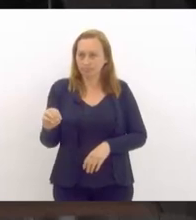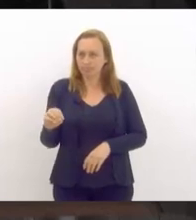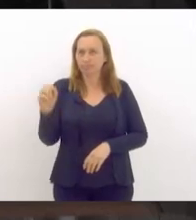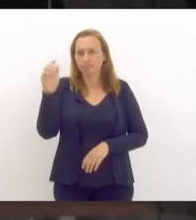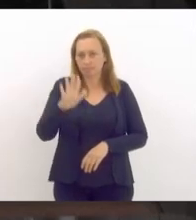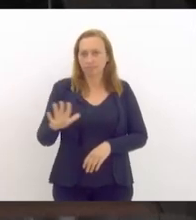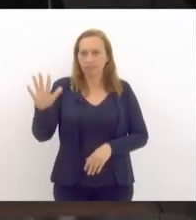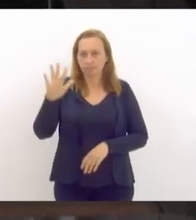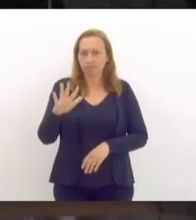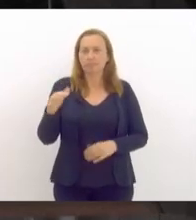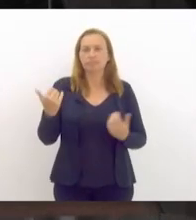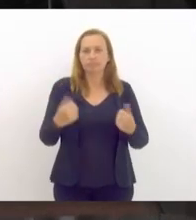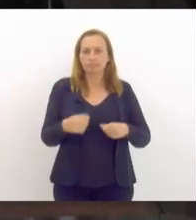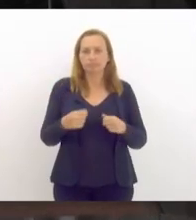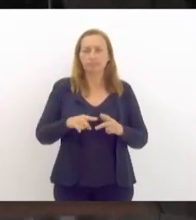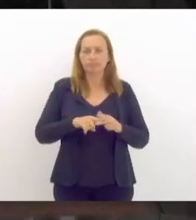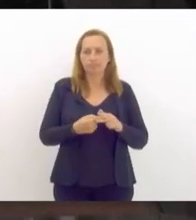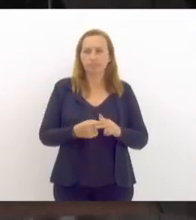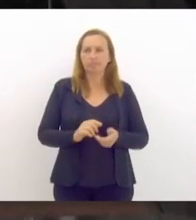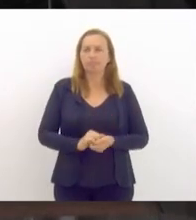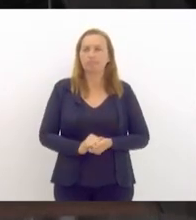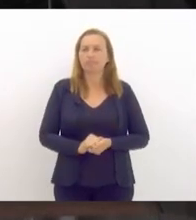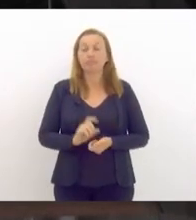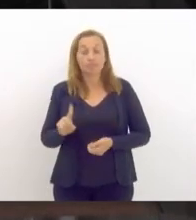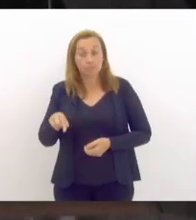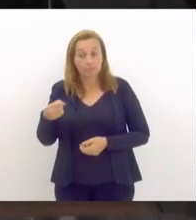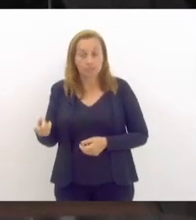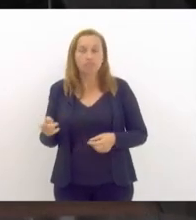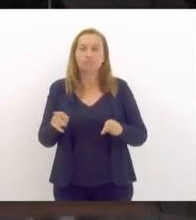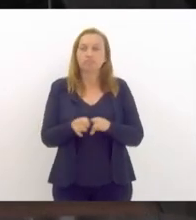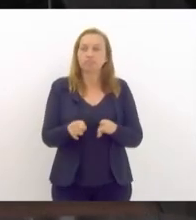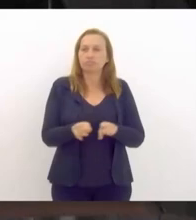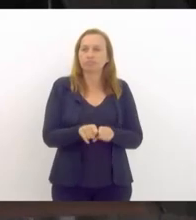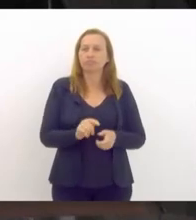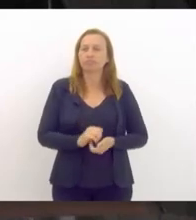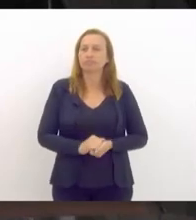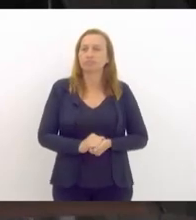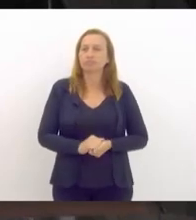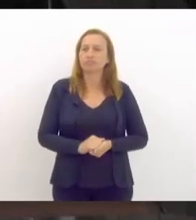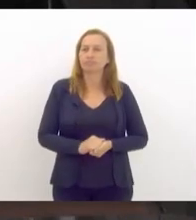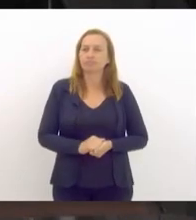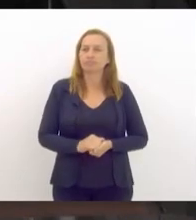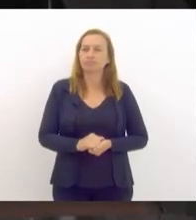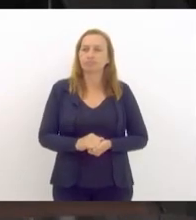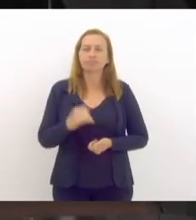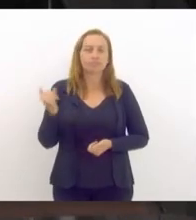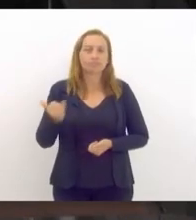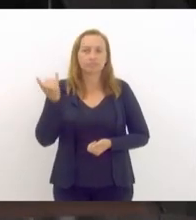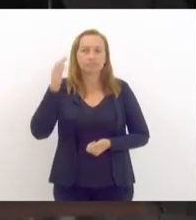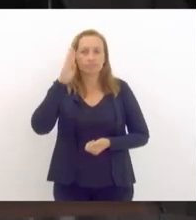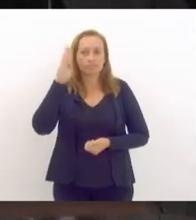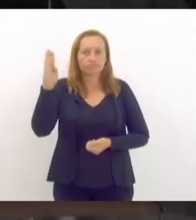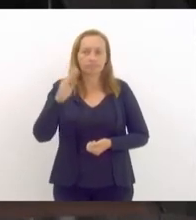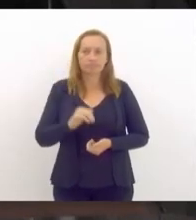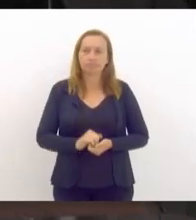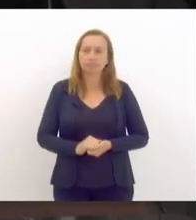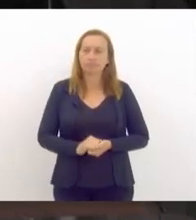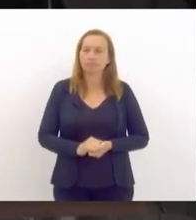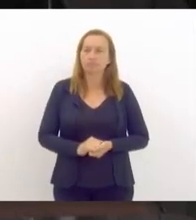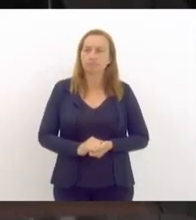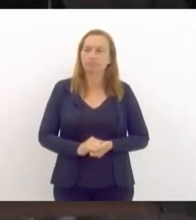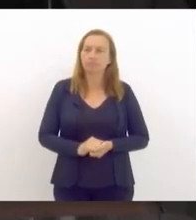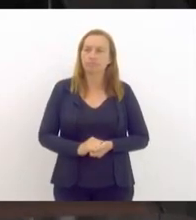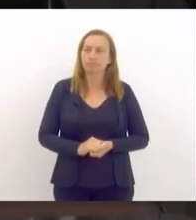é preciso reparar isso um outro dado também que é de fundamental importância que leva